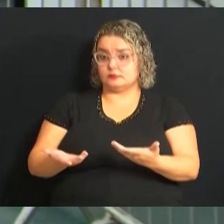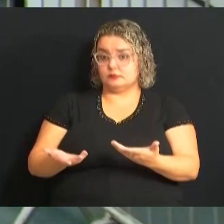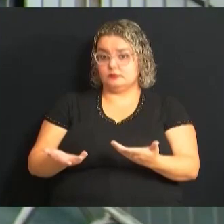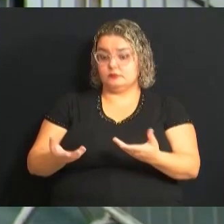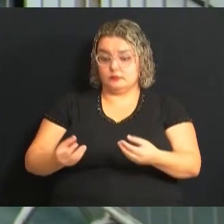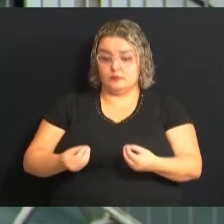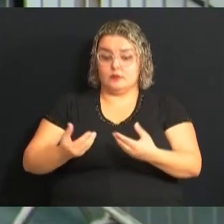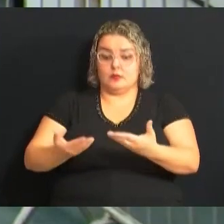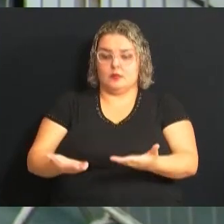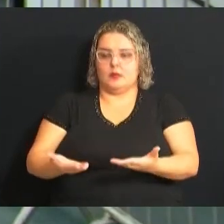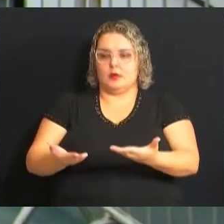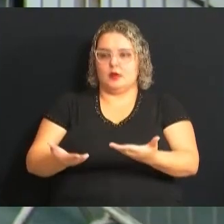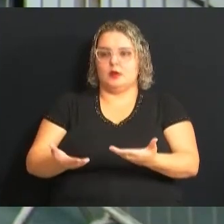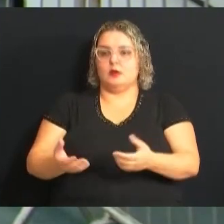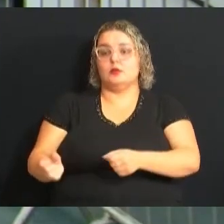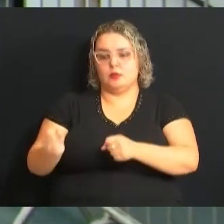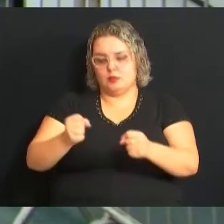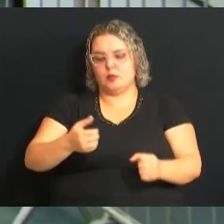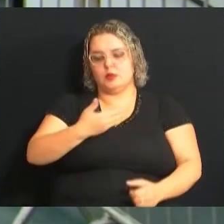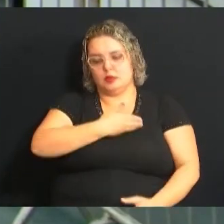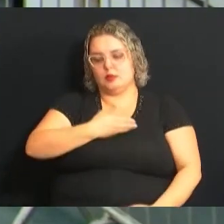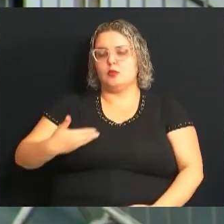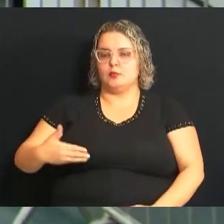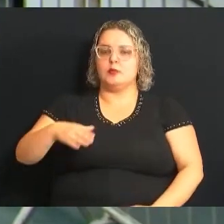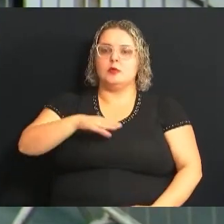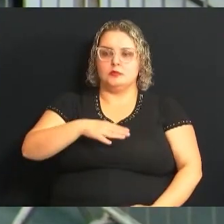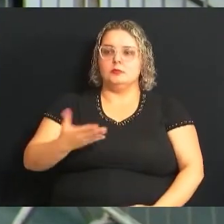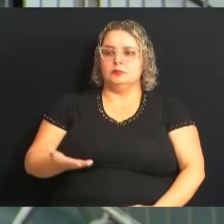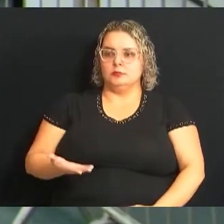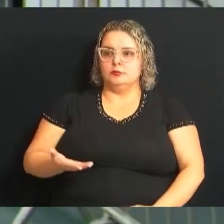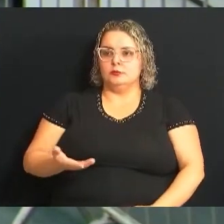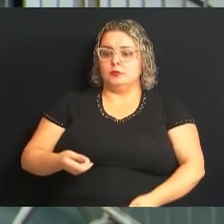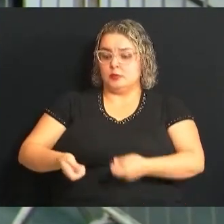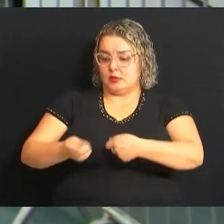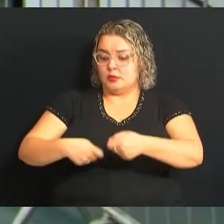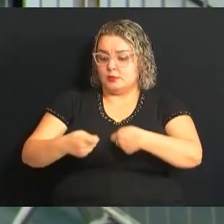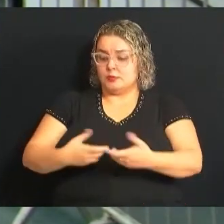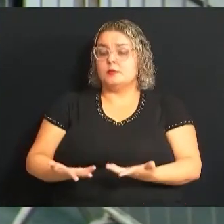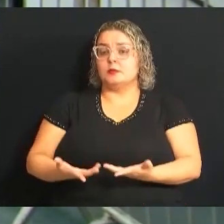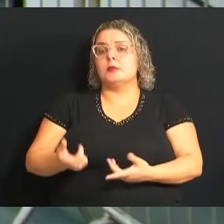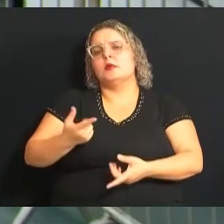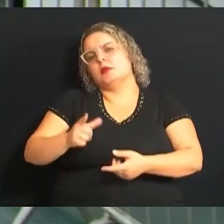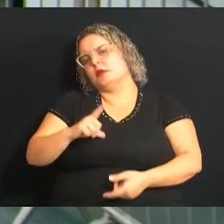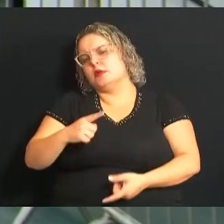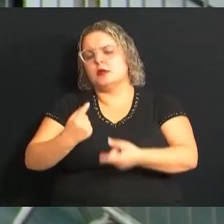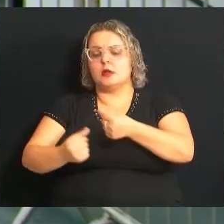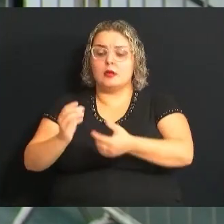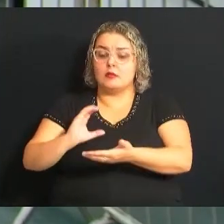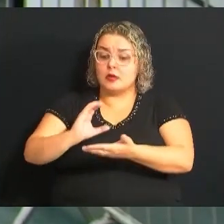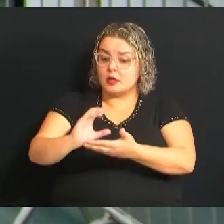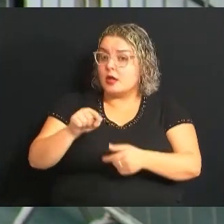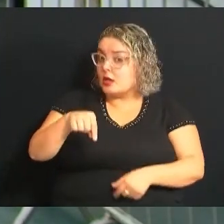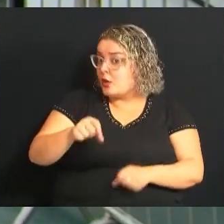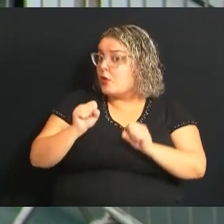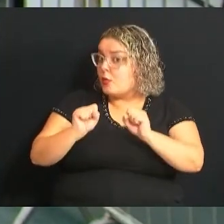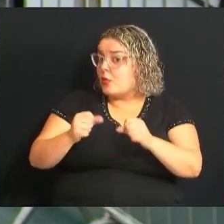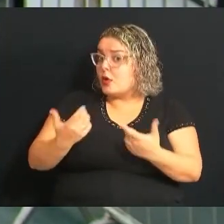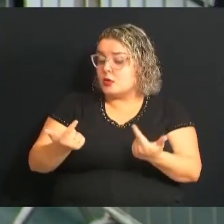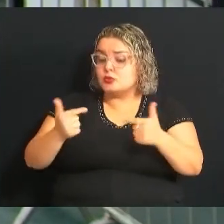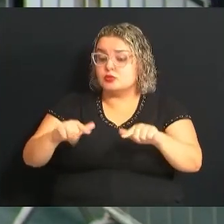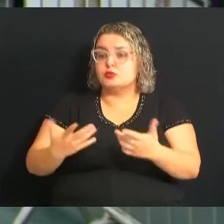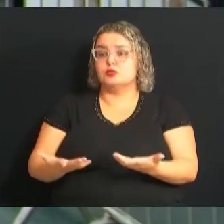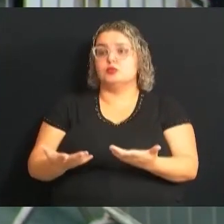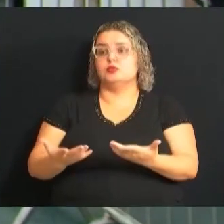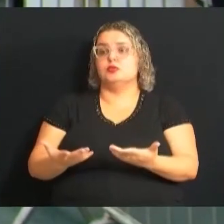precisa estar na mão do poder público municipal, para que haja investimentos, para que